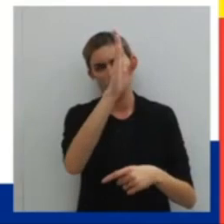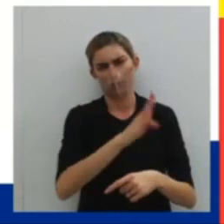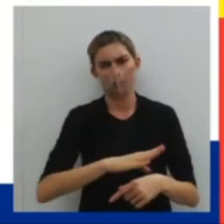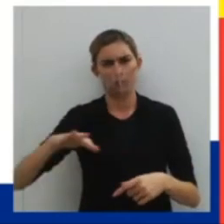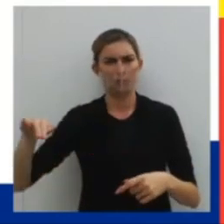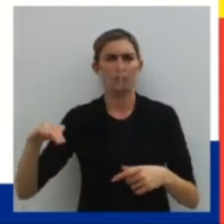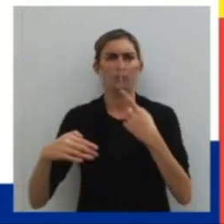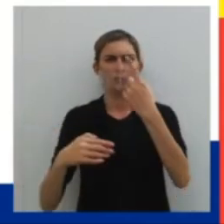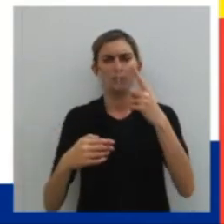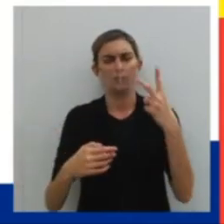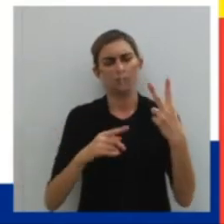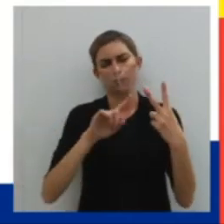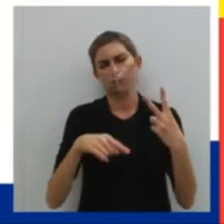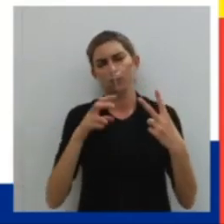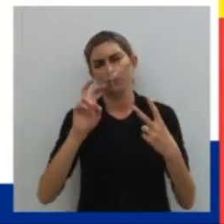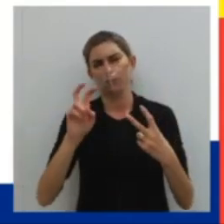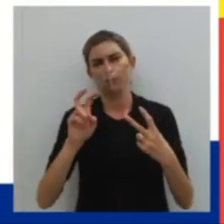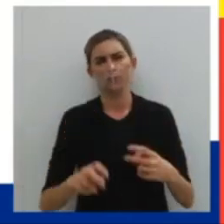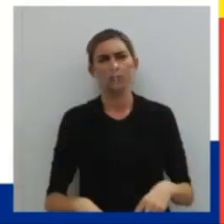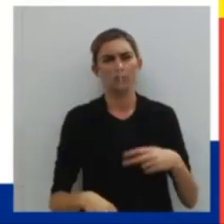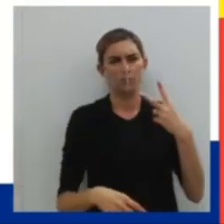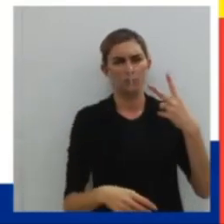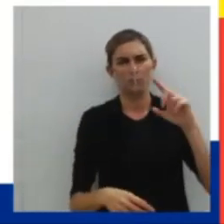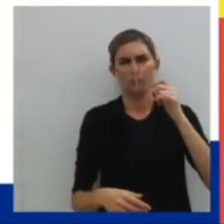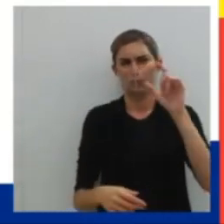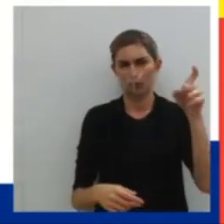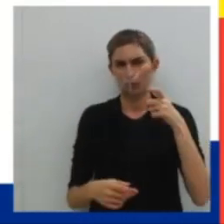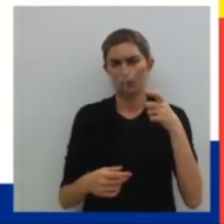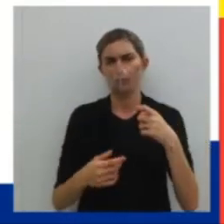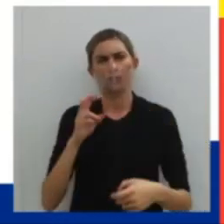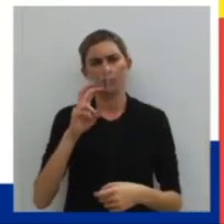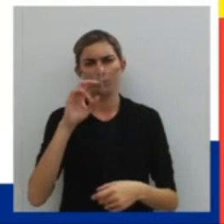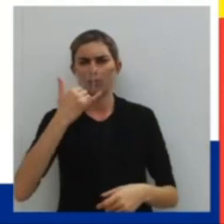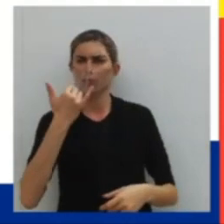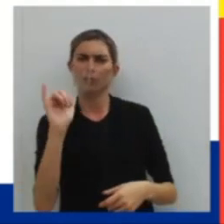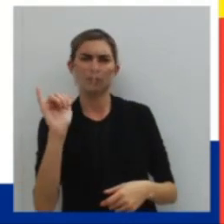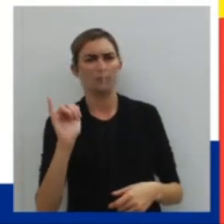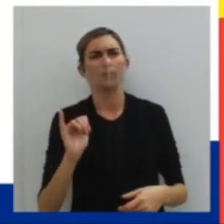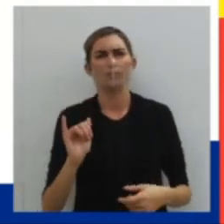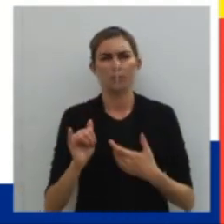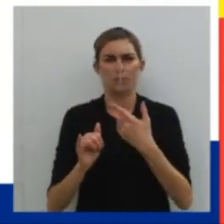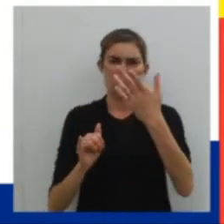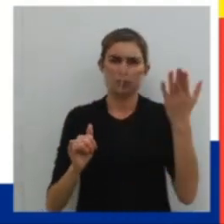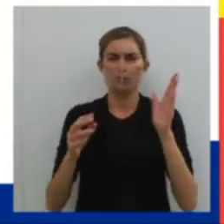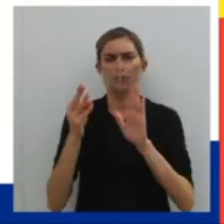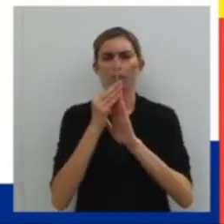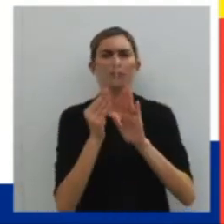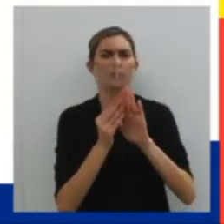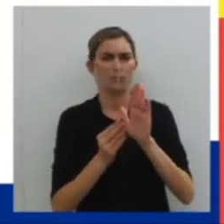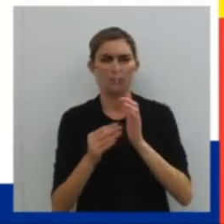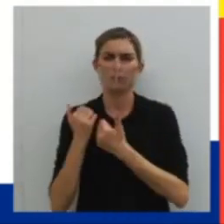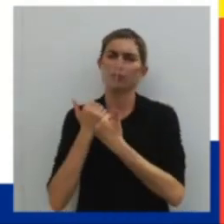Par ordenado 2, 5. O 2 é em X e o 5 em Y. Olha assim. Aqui eu coloquei